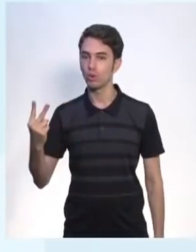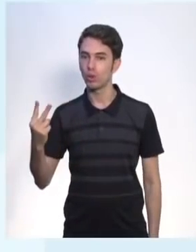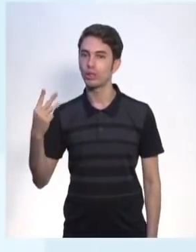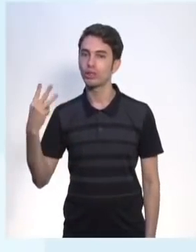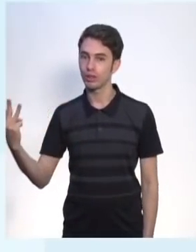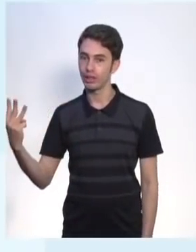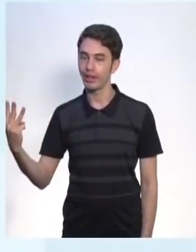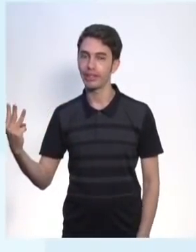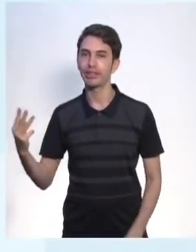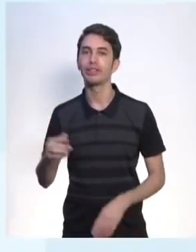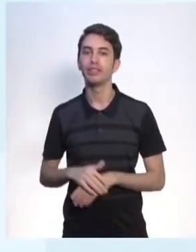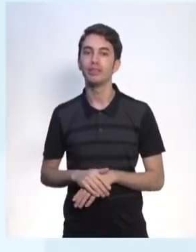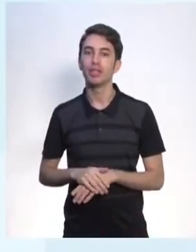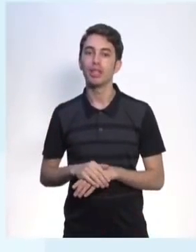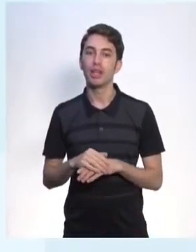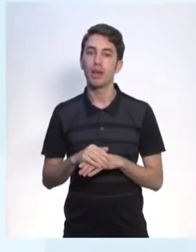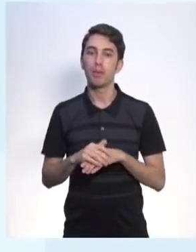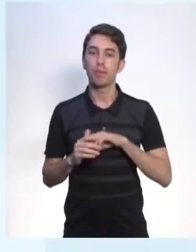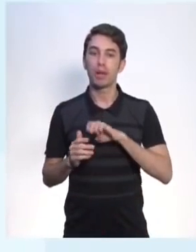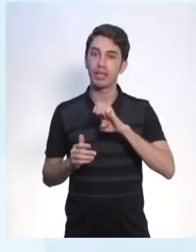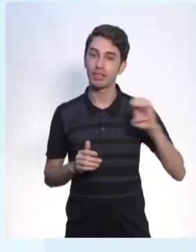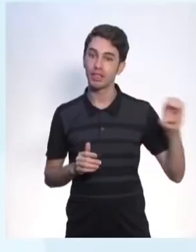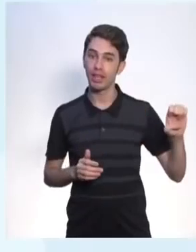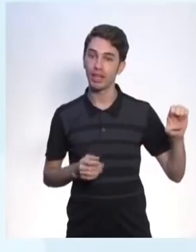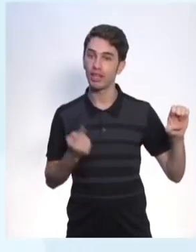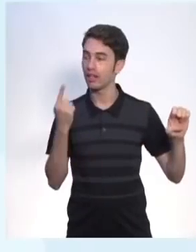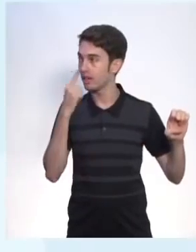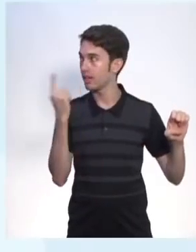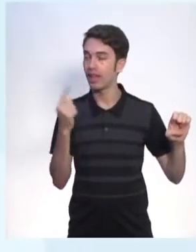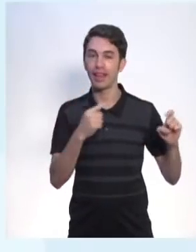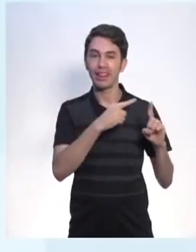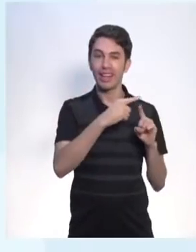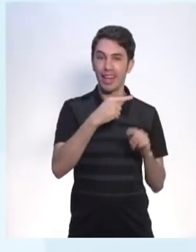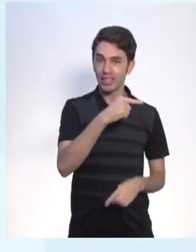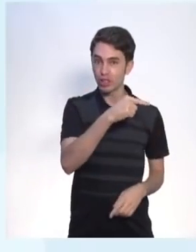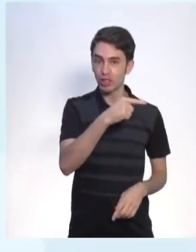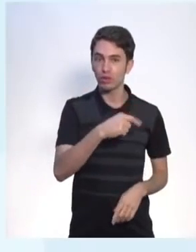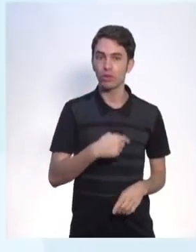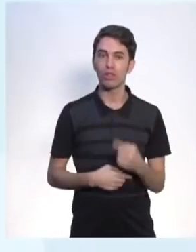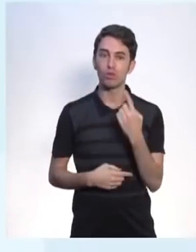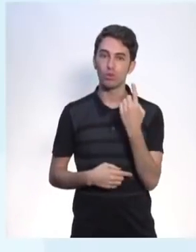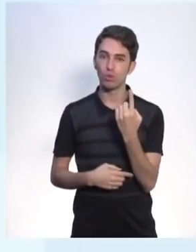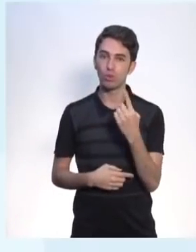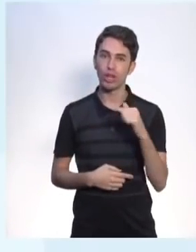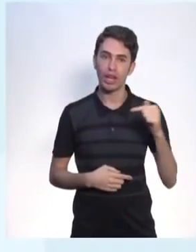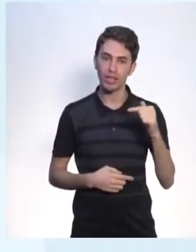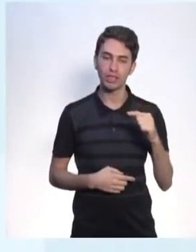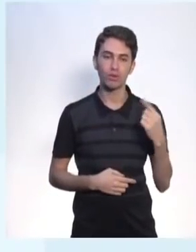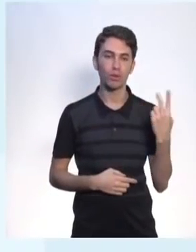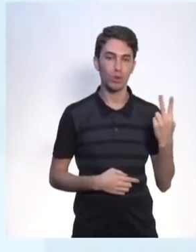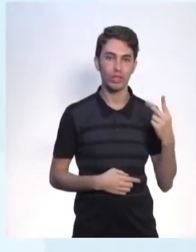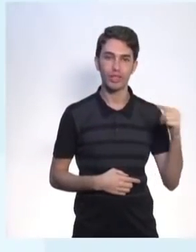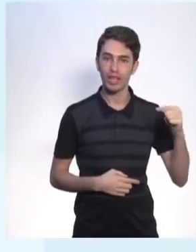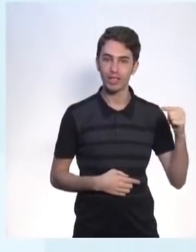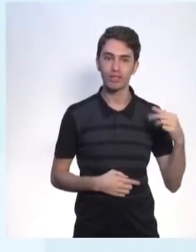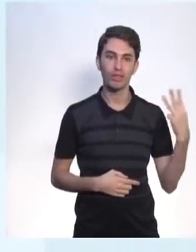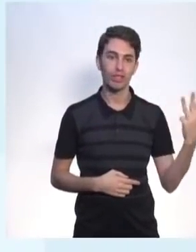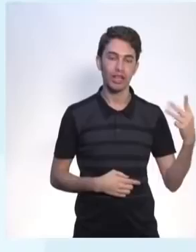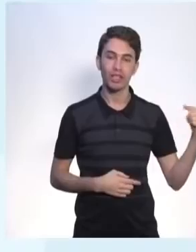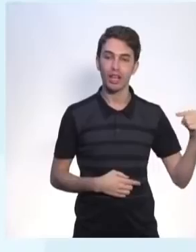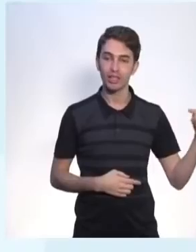2, o 3 e assim por diante. Para a minha esquerda, né? Ó, então, eu tenho 0. E aí eu tenho o 1 negativo, o 2 negativo, o